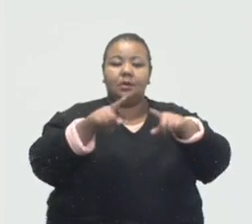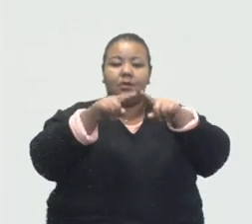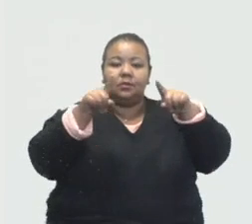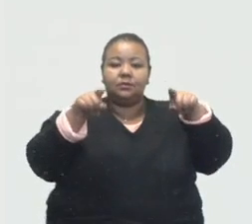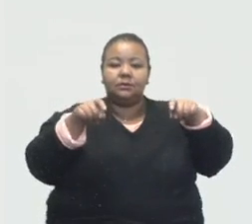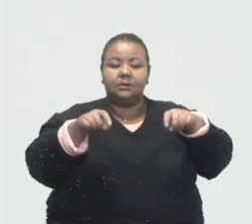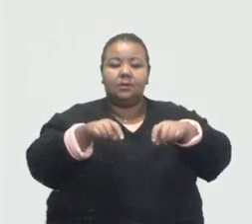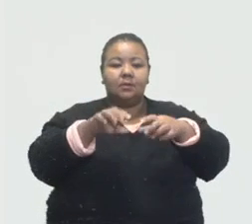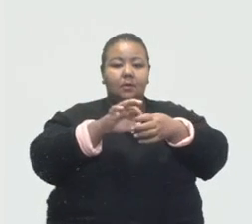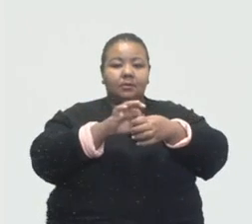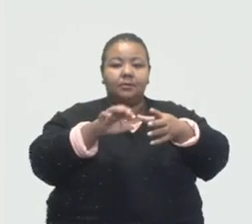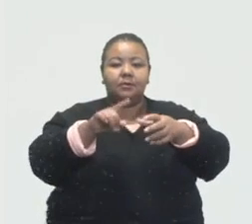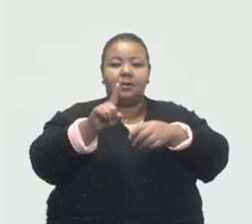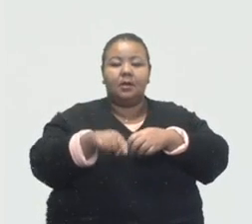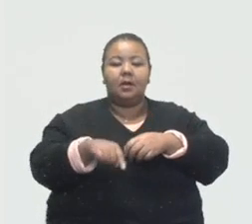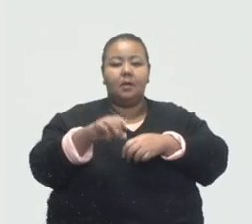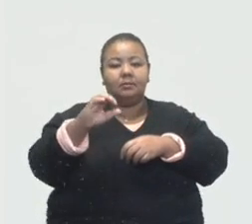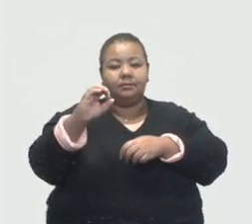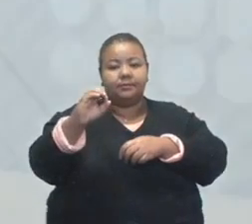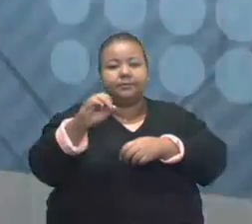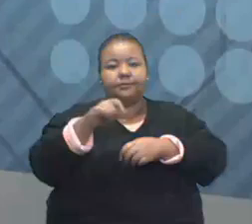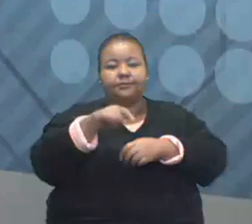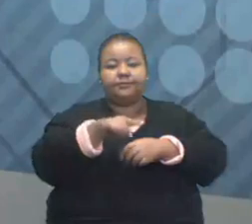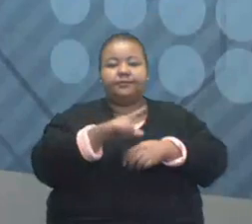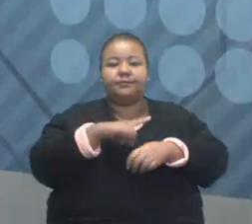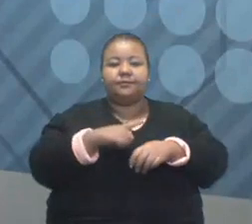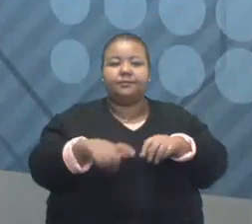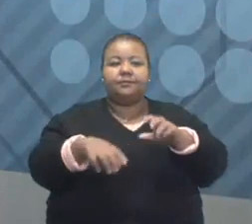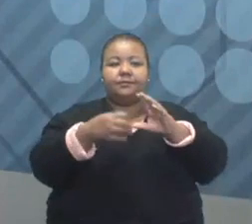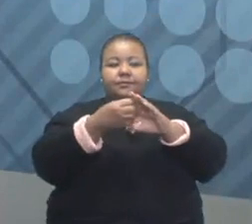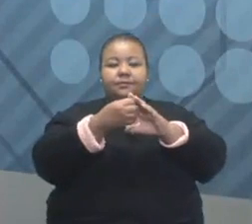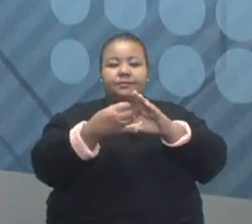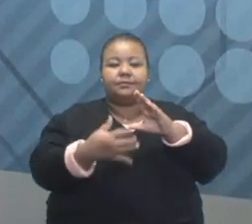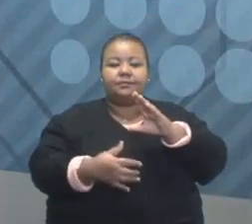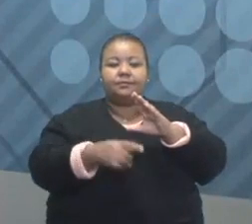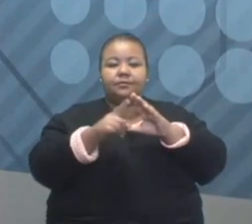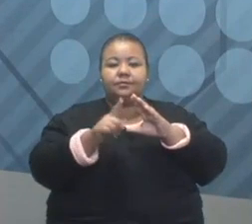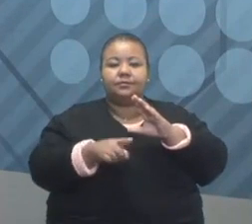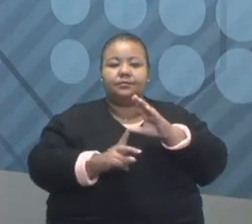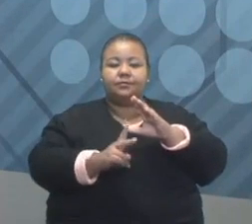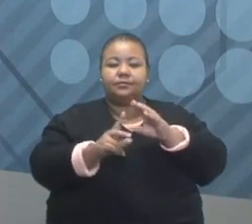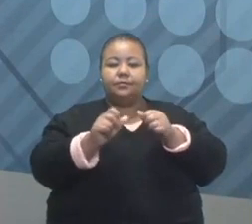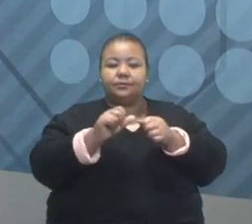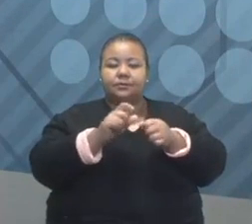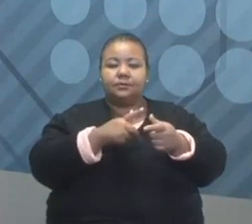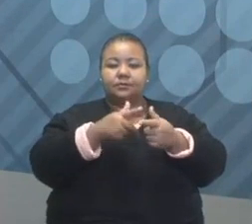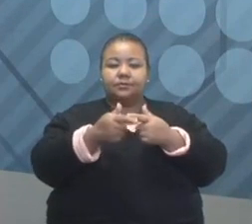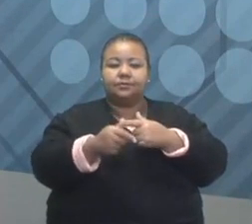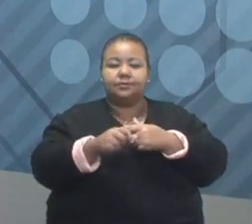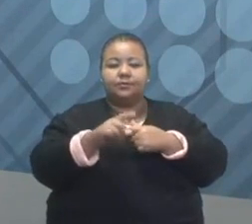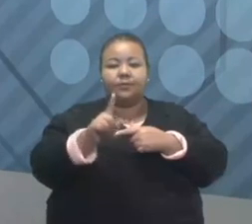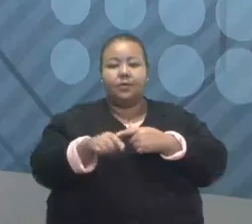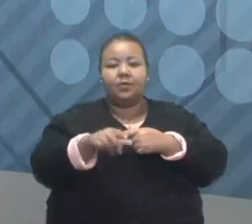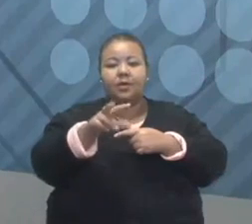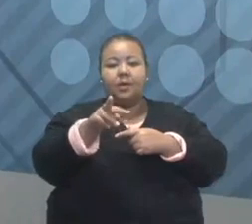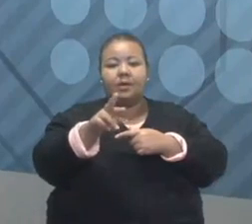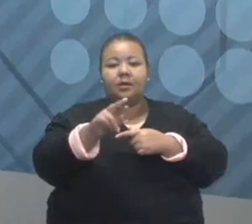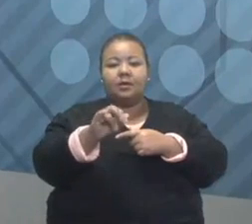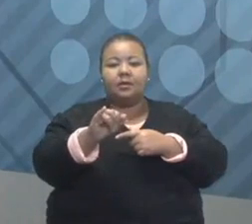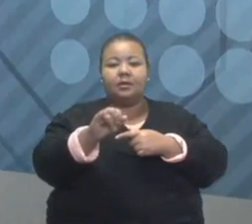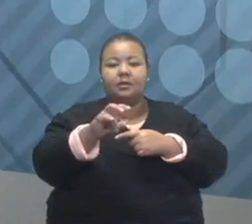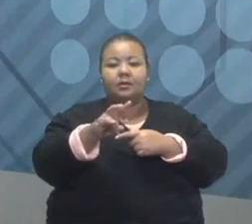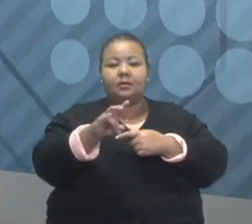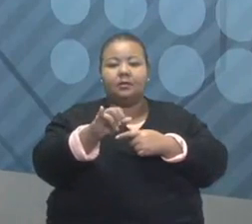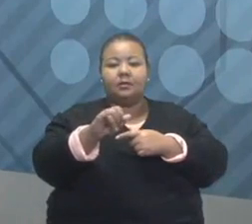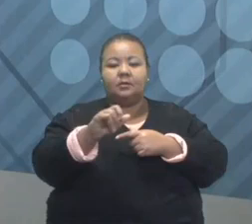Um sistema linear homogêneo possui como característica ter sempre uma solução. Ou vai ser a solução trivial. Qual é a solução trivial do